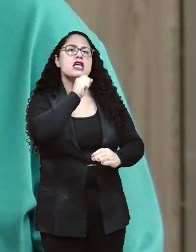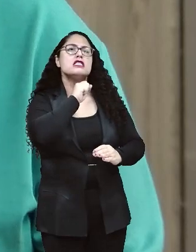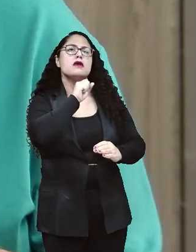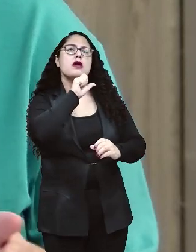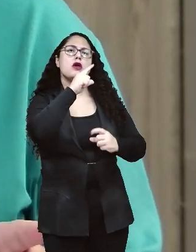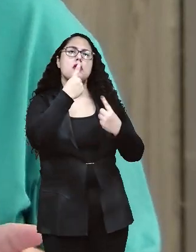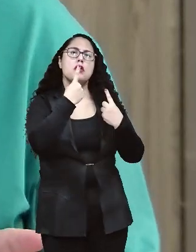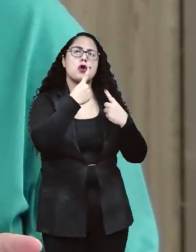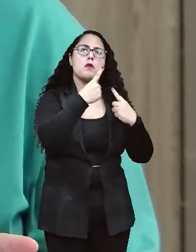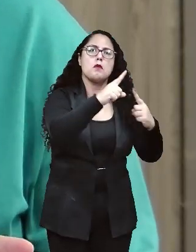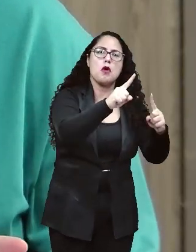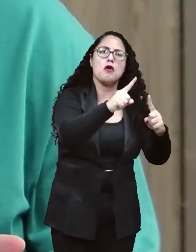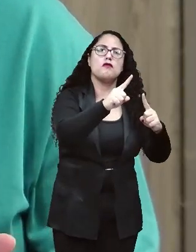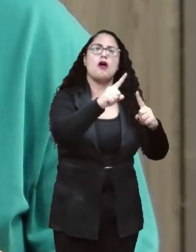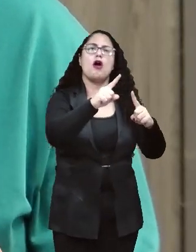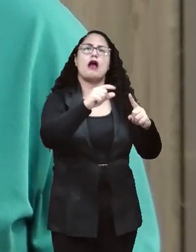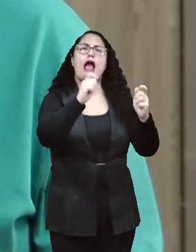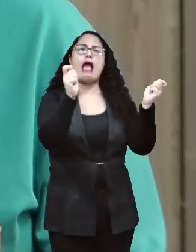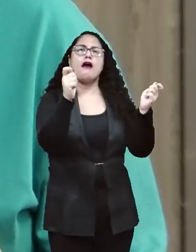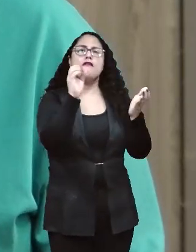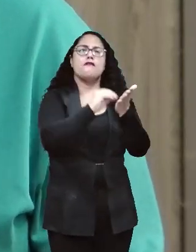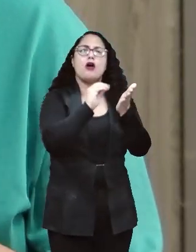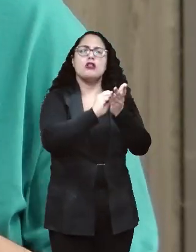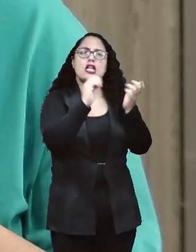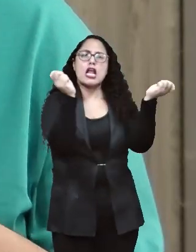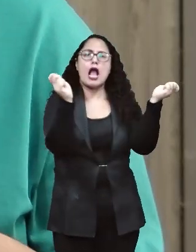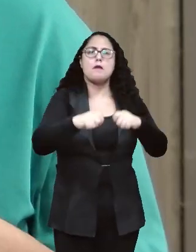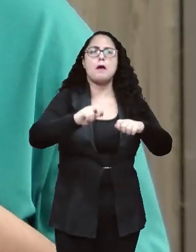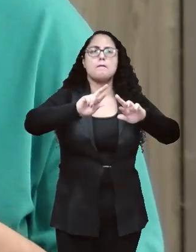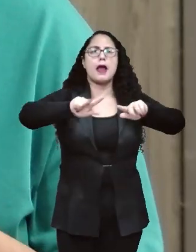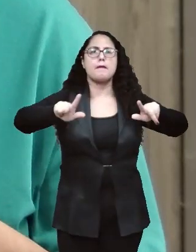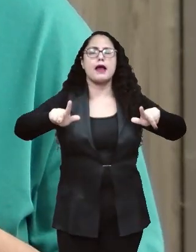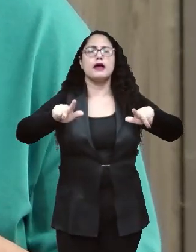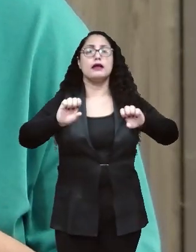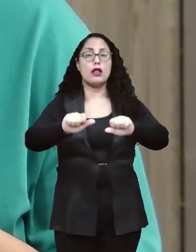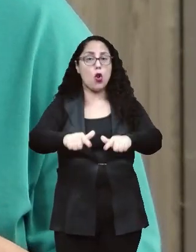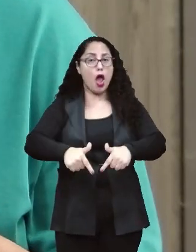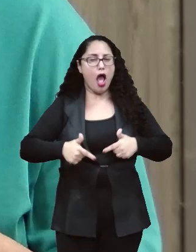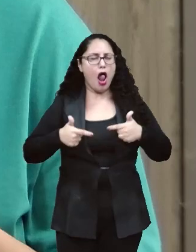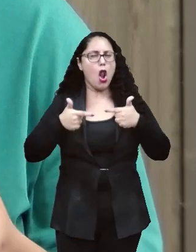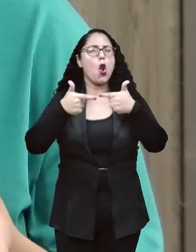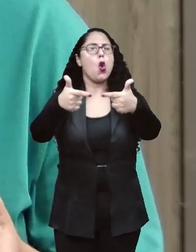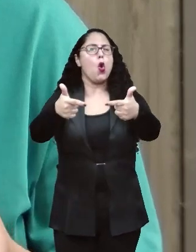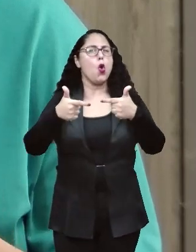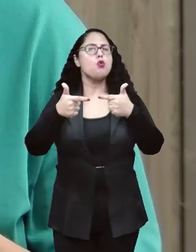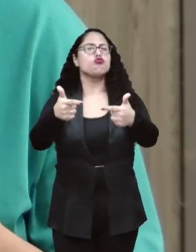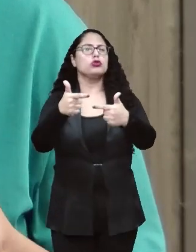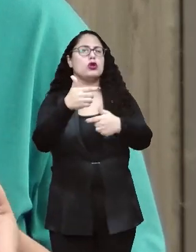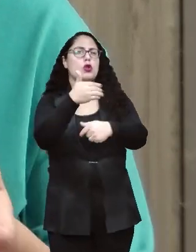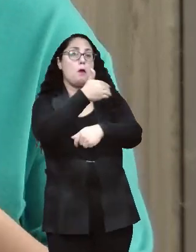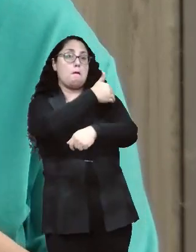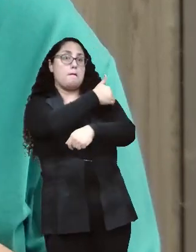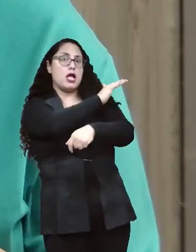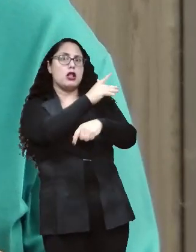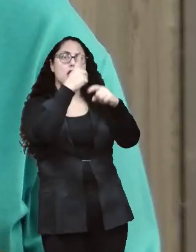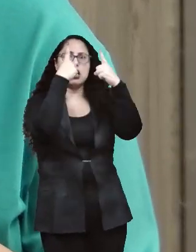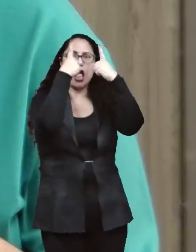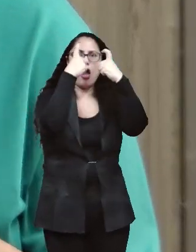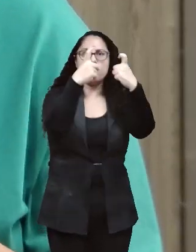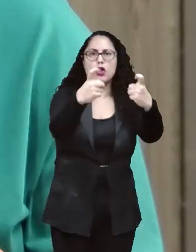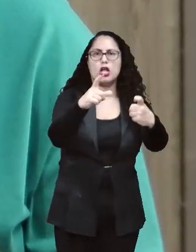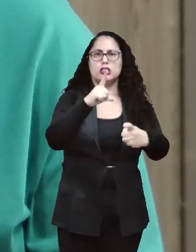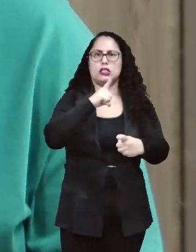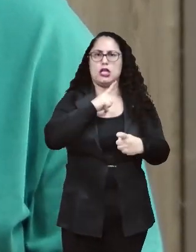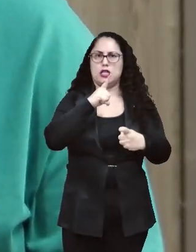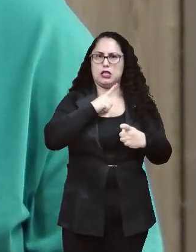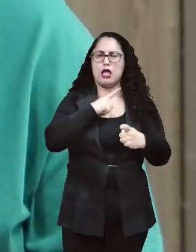causa incapacidades diversas, né? E aí, no enfrentamento desse preconceito e das violências